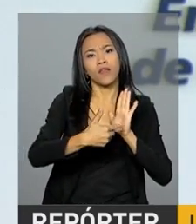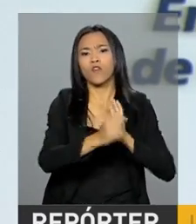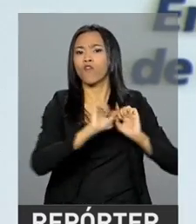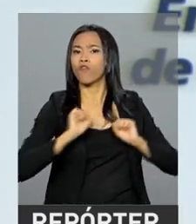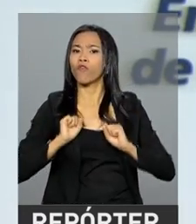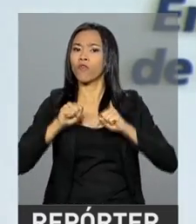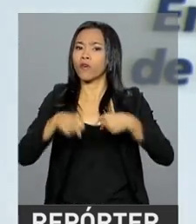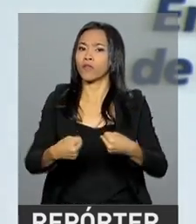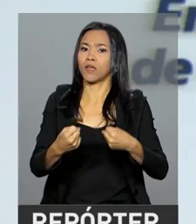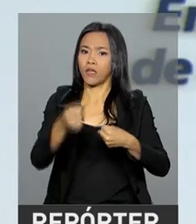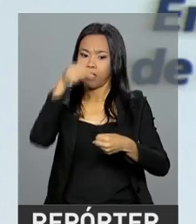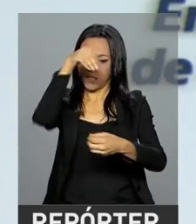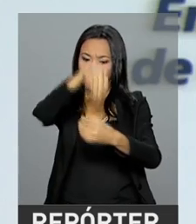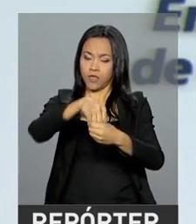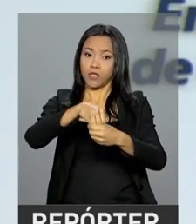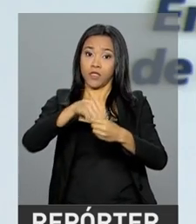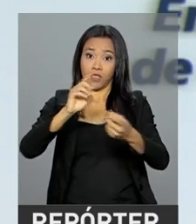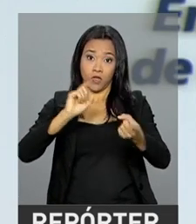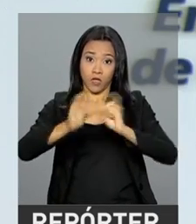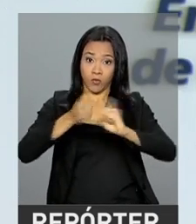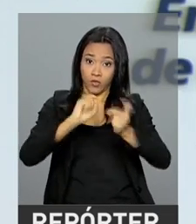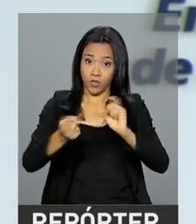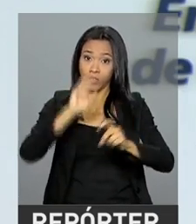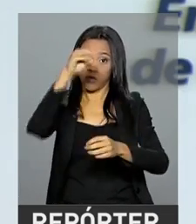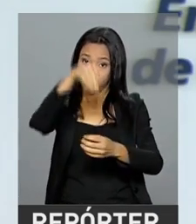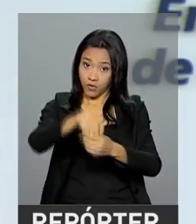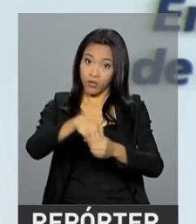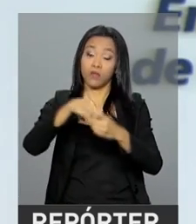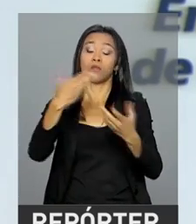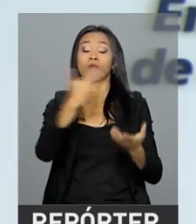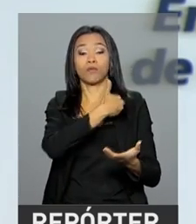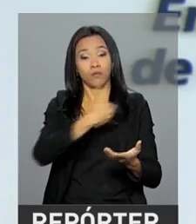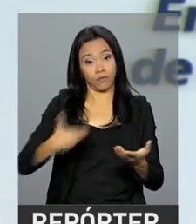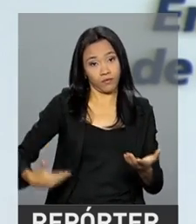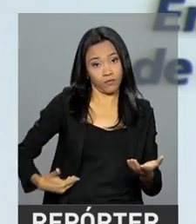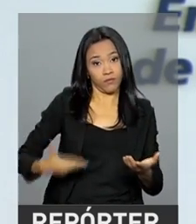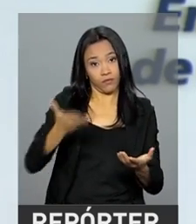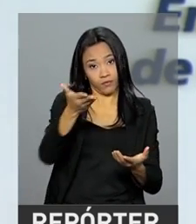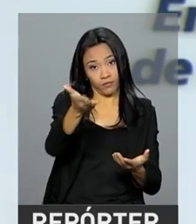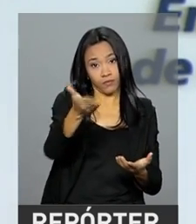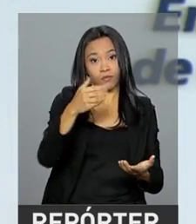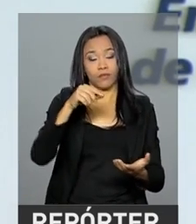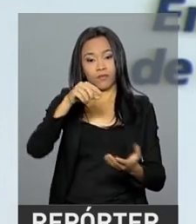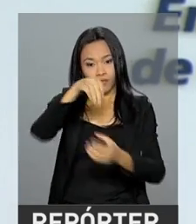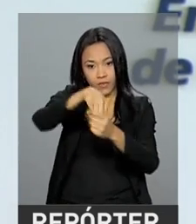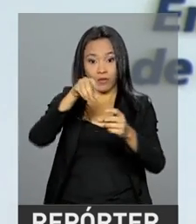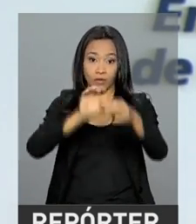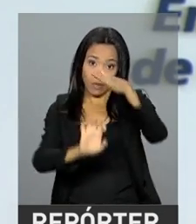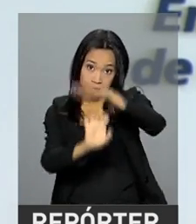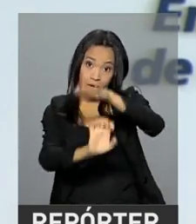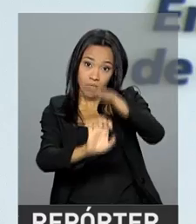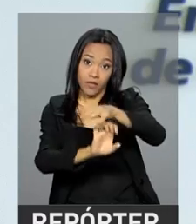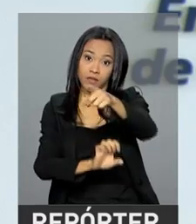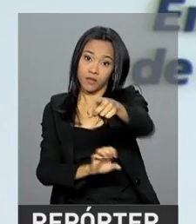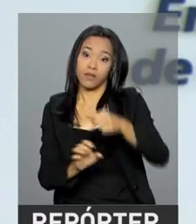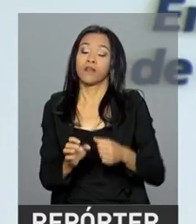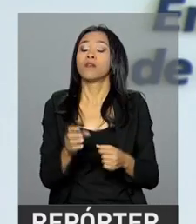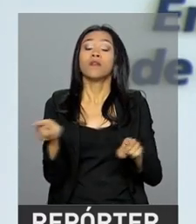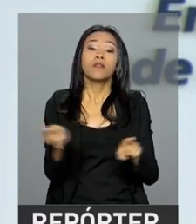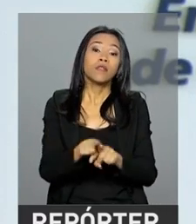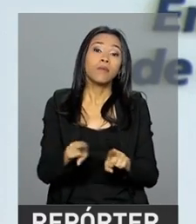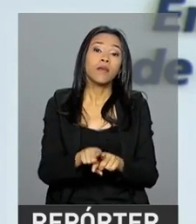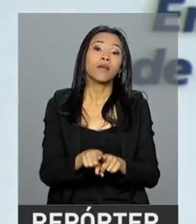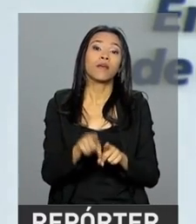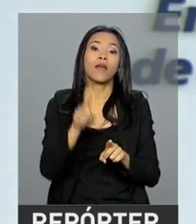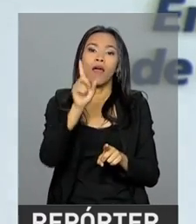fortalece o o sistema de governança da empresa e assim posso dizer que até mesmo aprimora eh